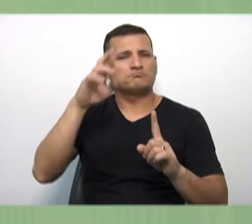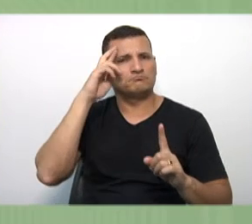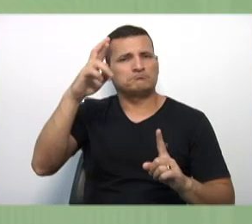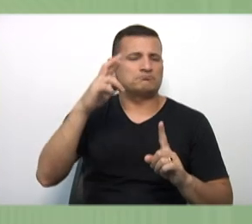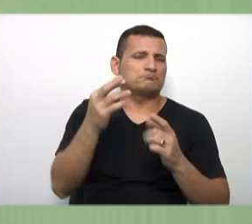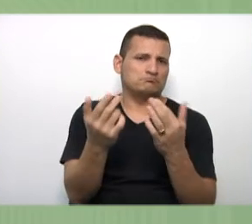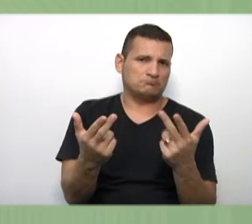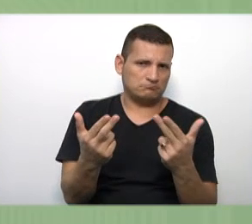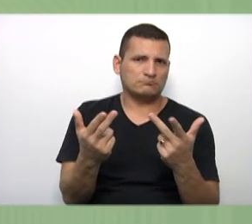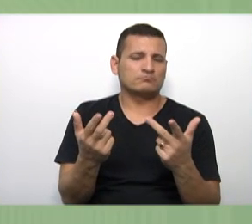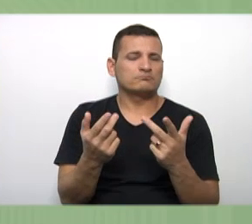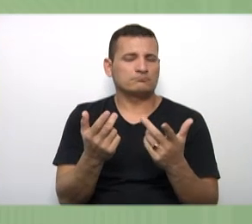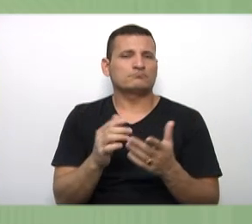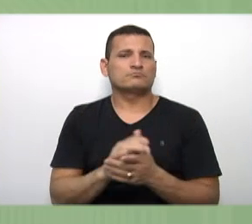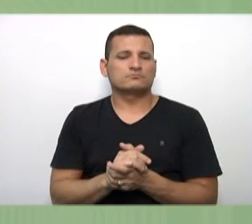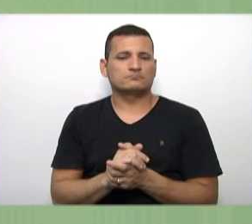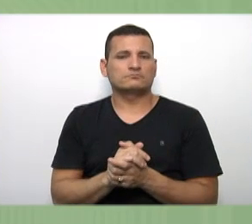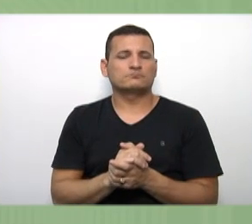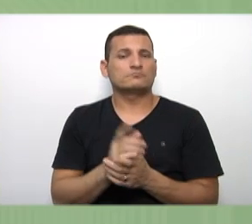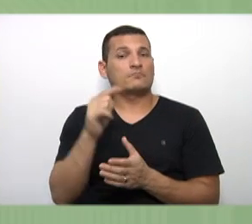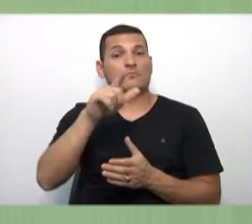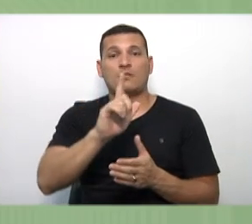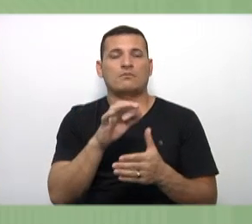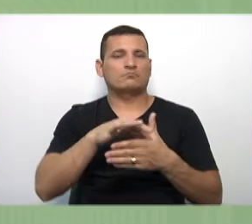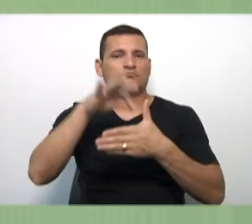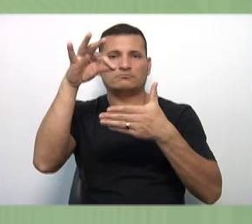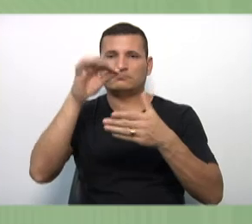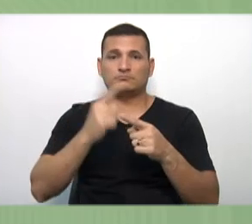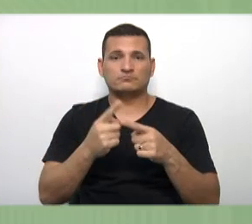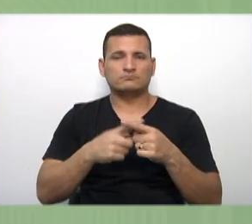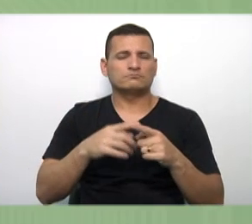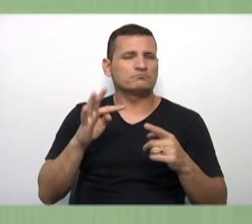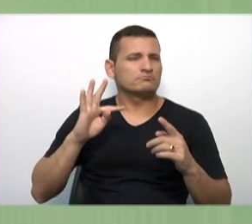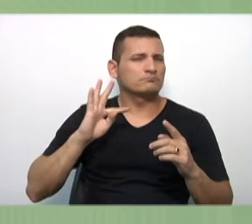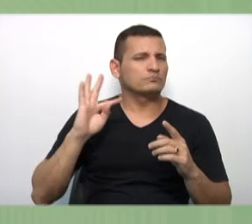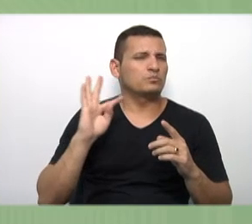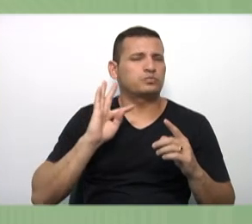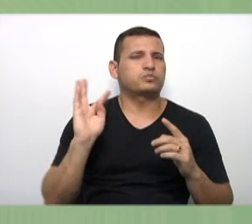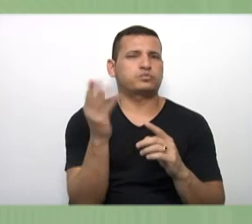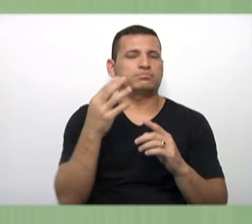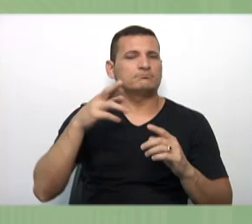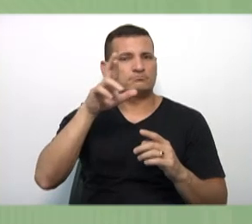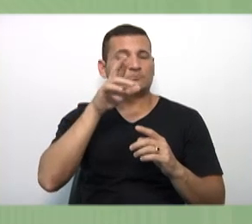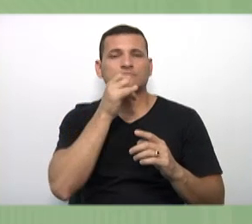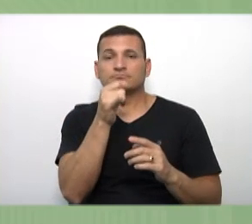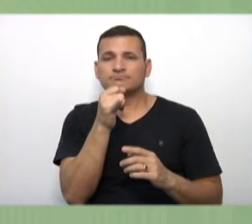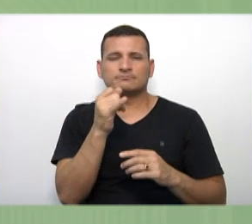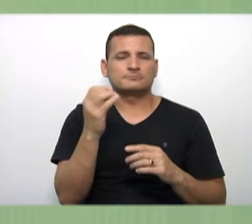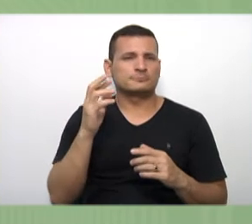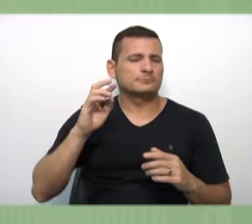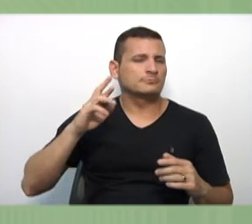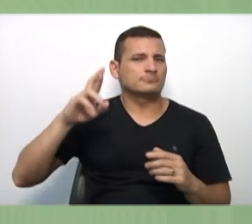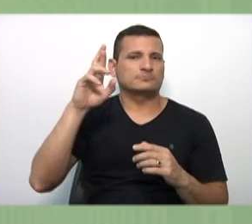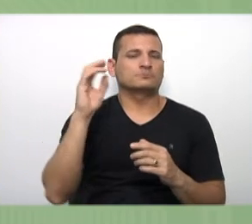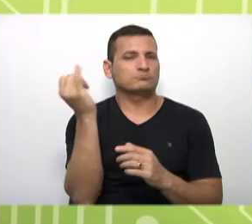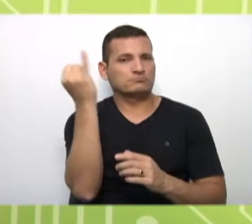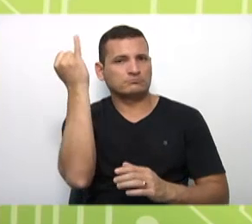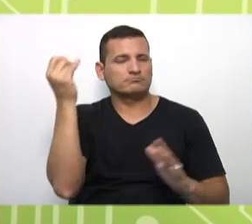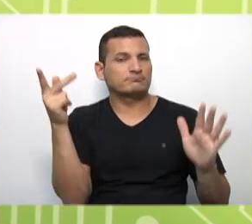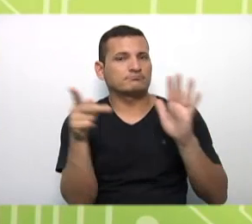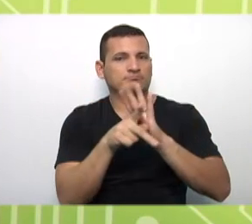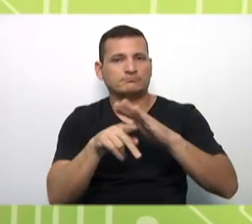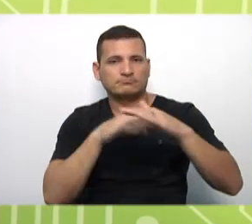ser um líder ali, porque toda decisão, se tiver que tomar uma decisão importante para a organização,